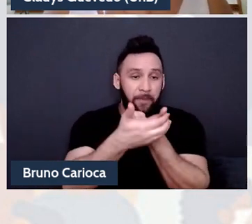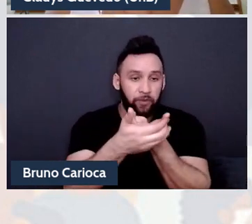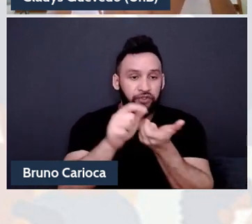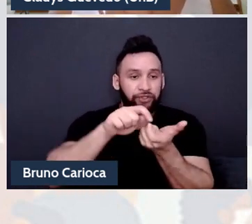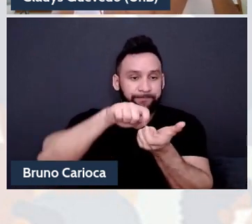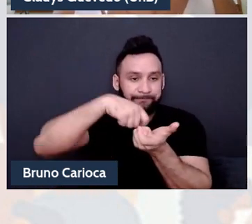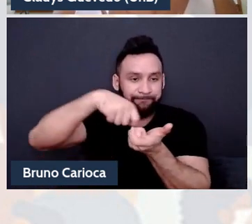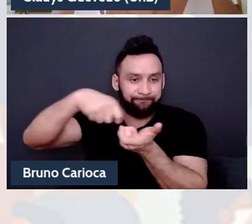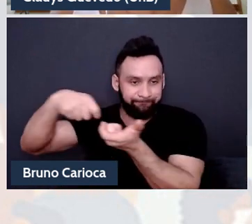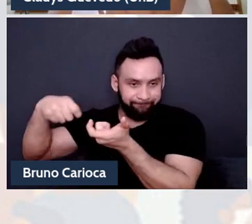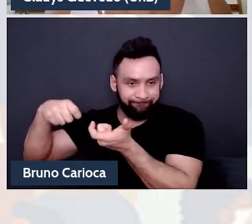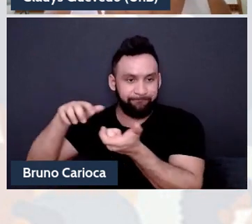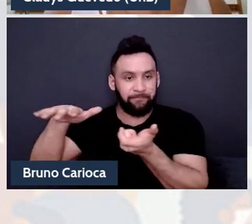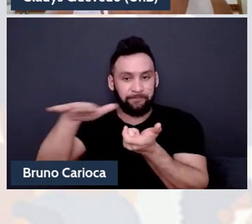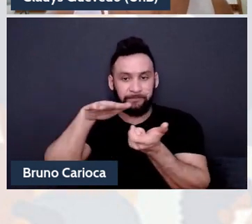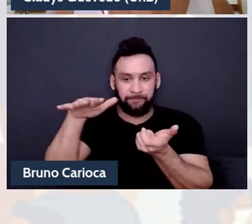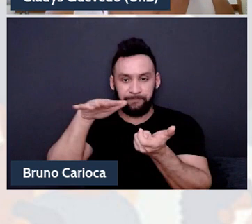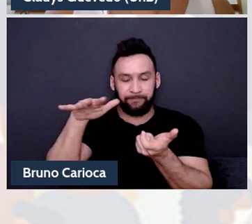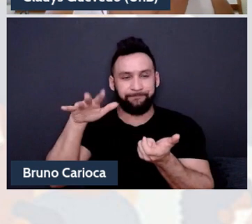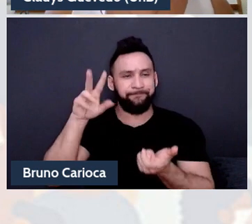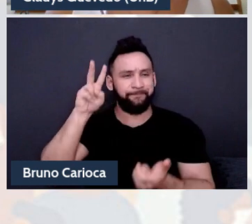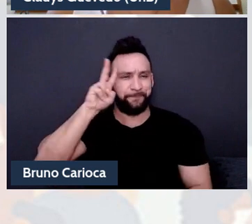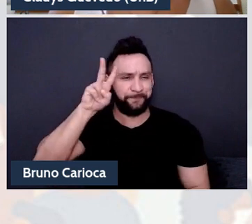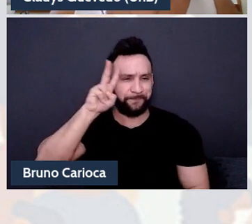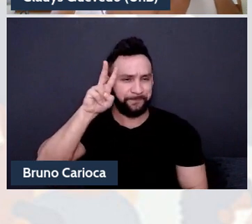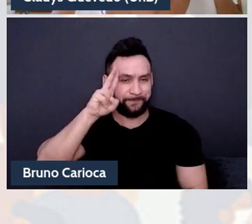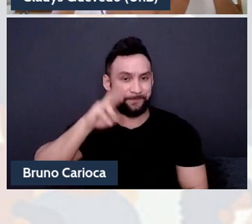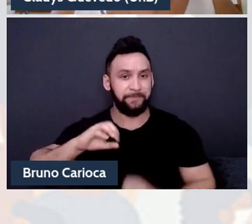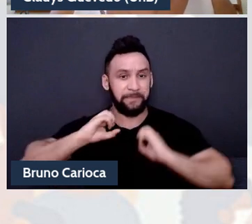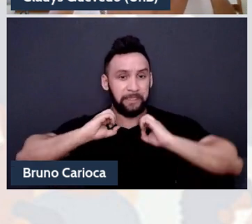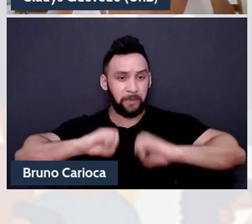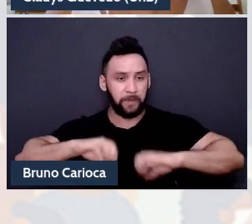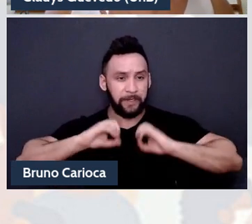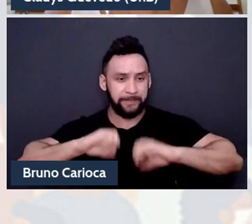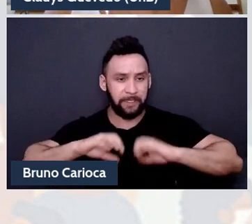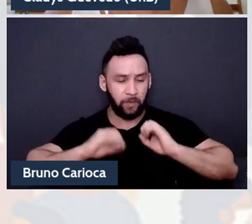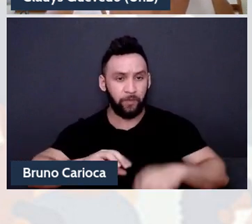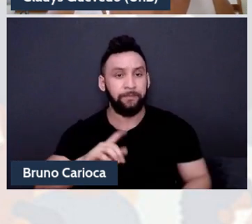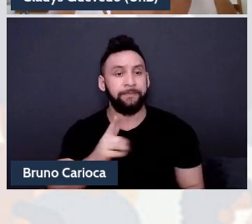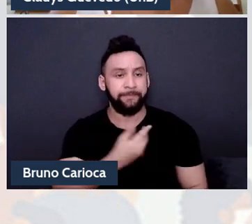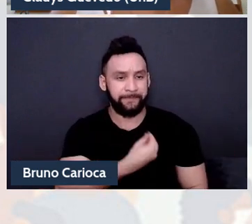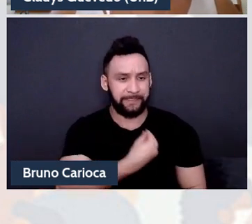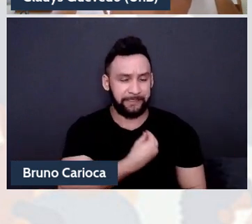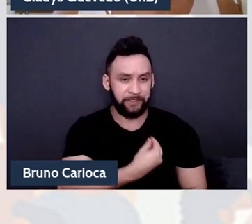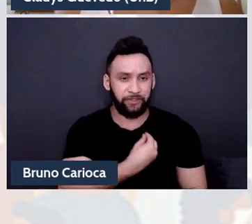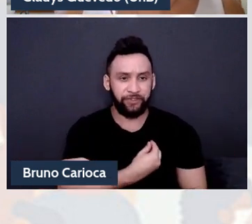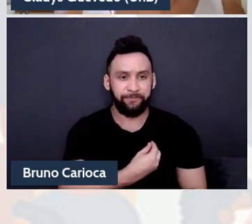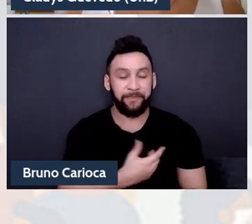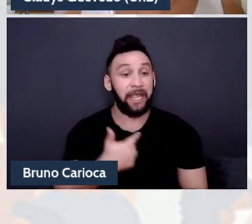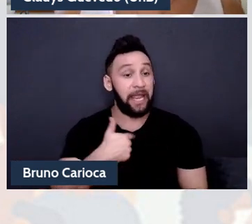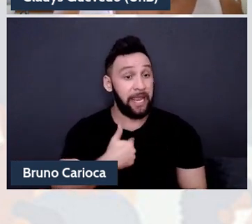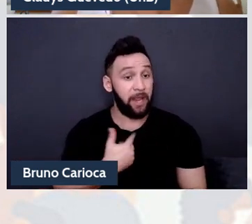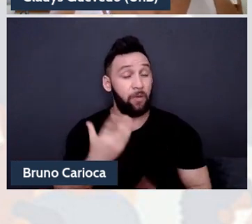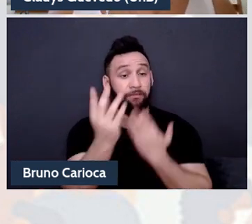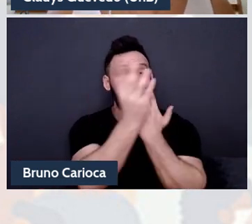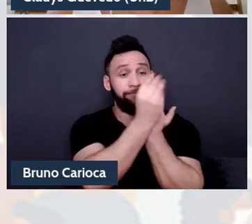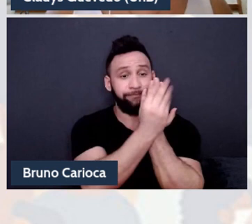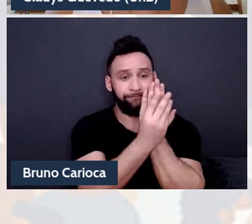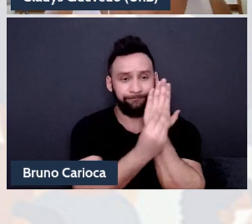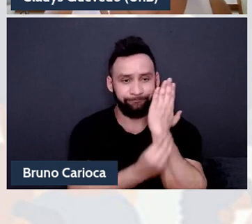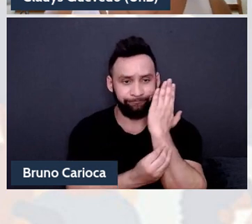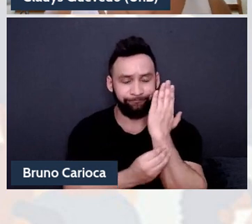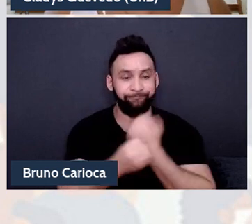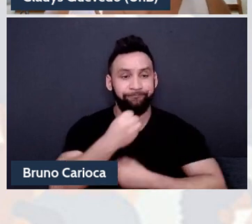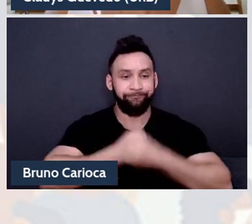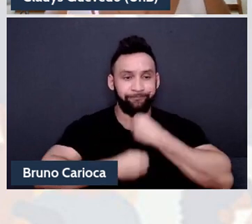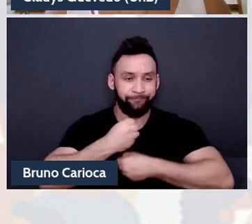já desde a metade do século passado. Eu coloquei aqui referências da década de 80, já se